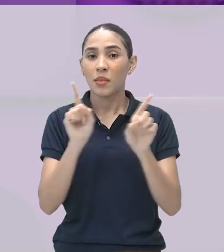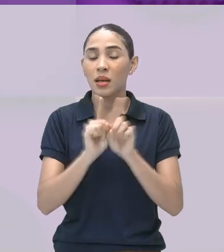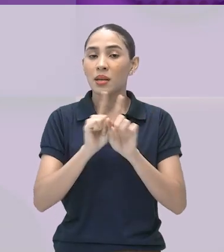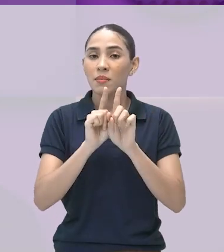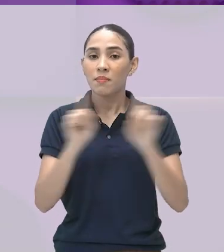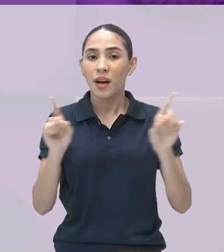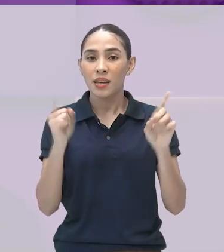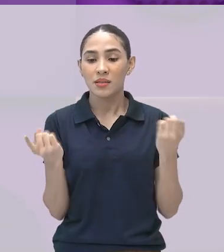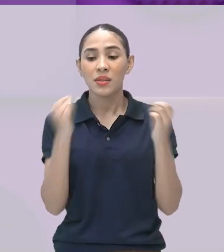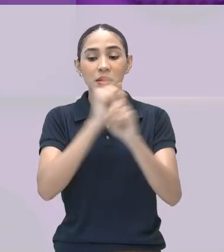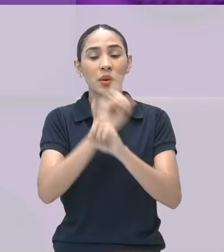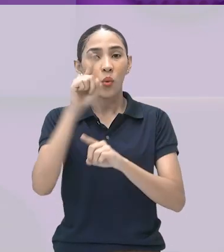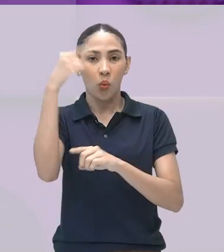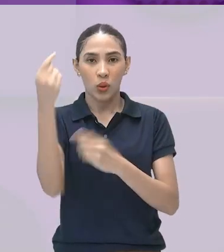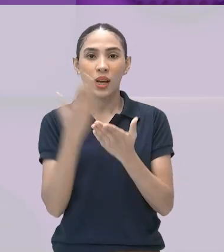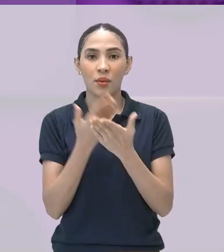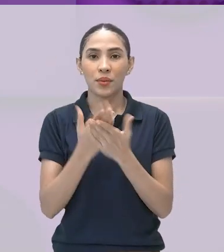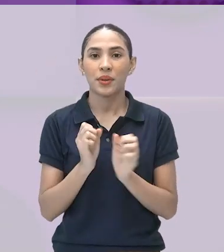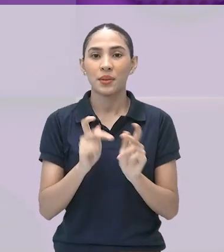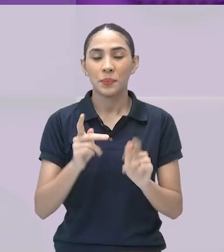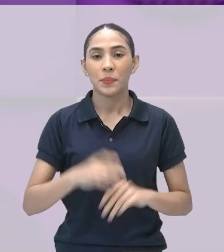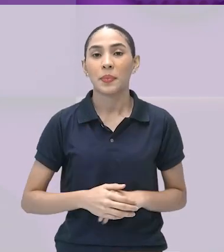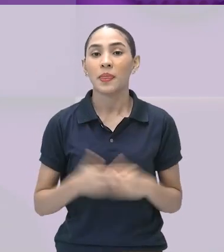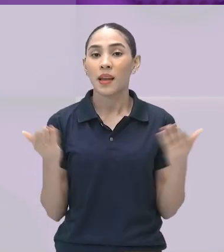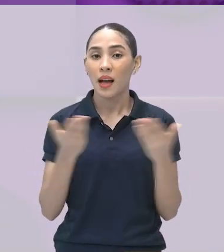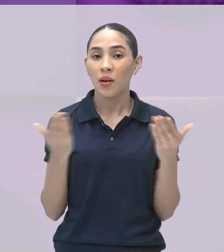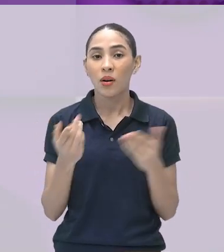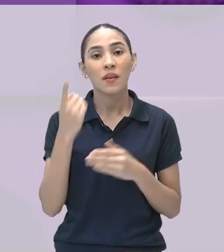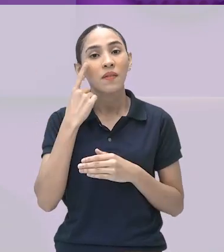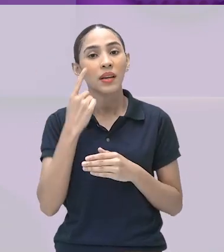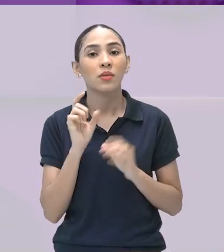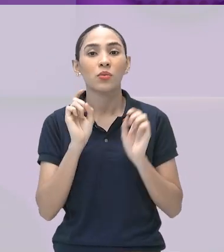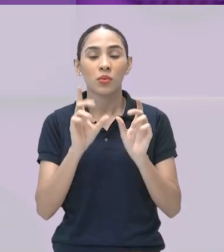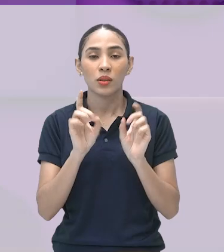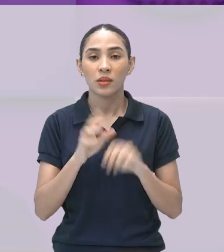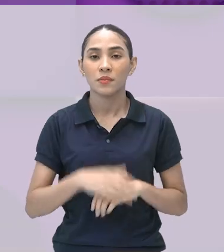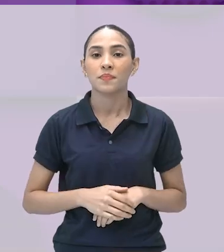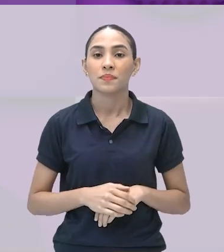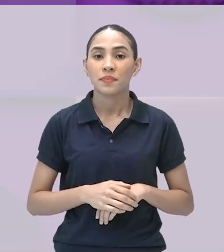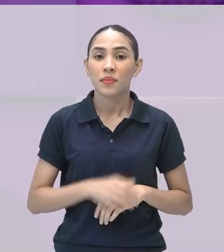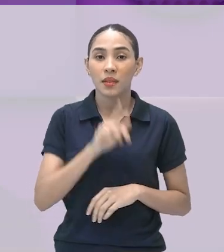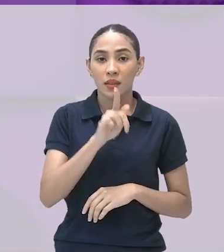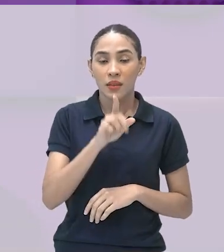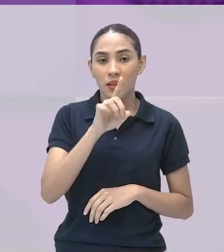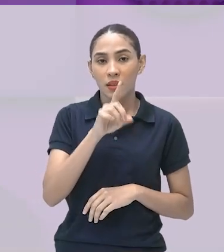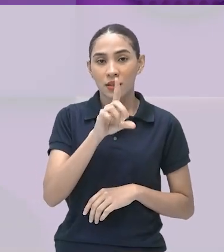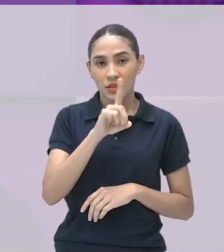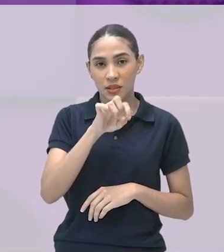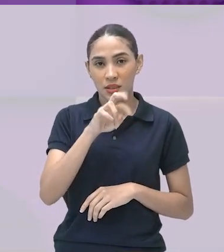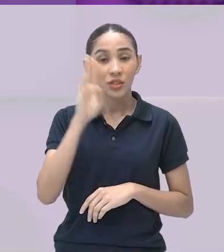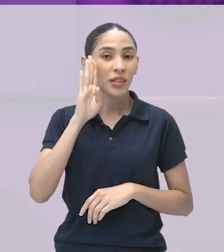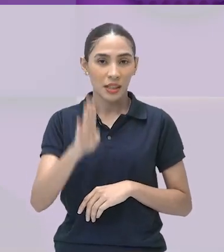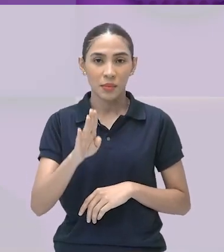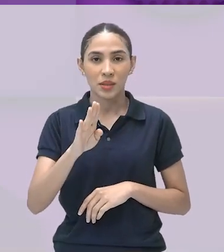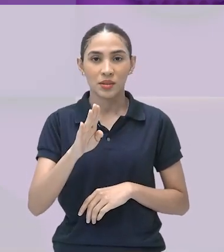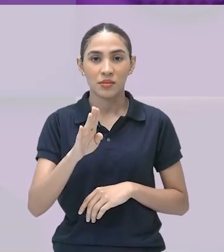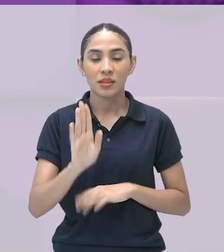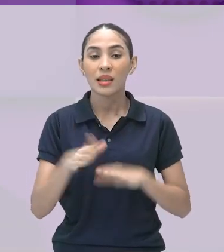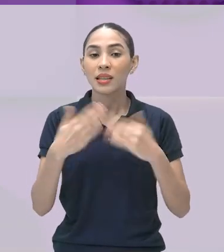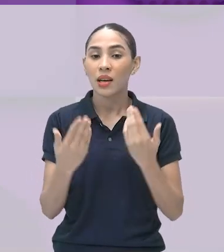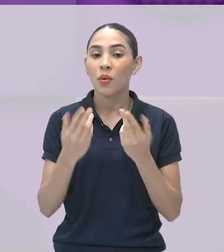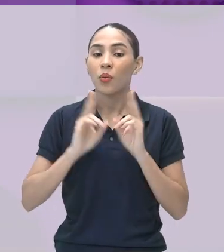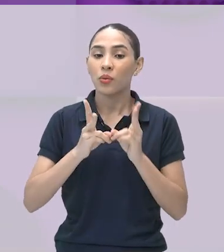esse inversamente aí é para outra aula, tá? Agora nós vamos ver só as grandezas que são diretamente proporcionais. Então,